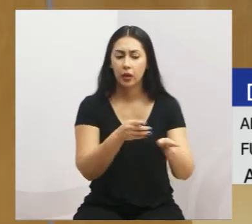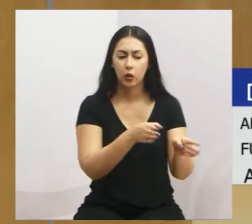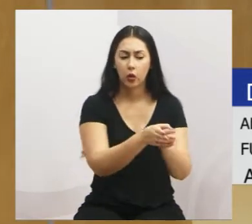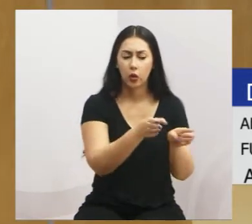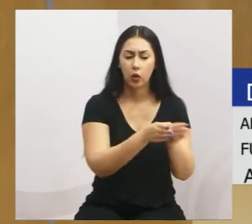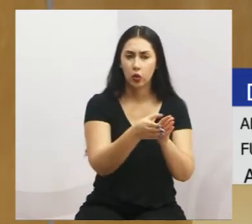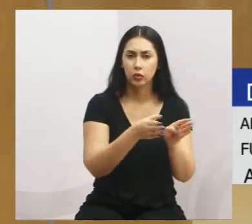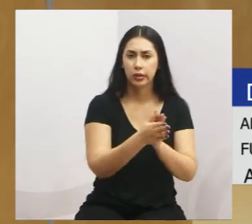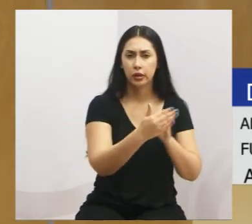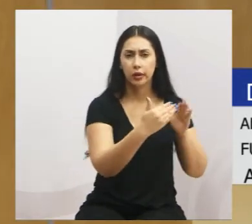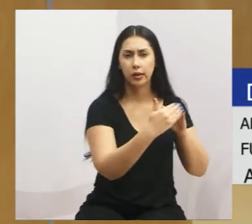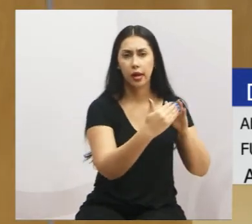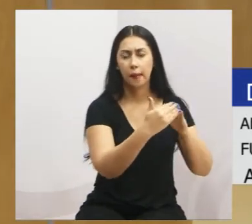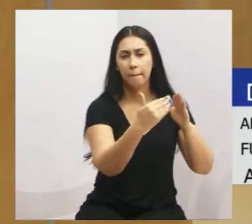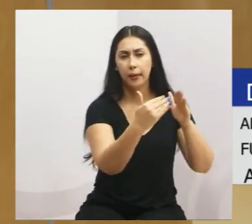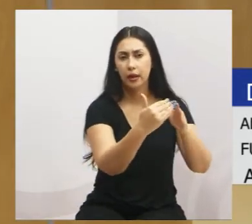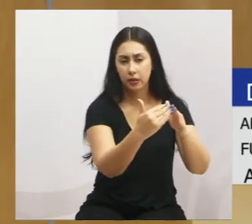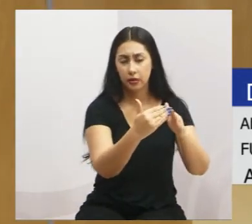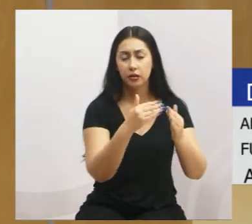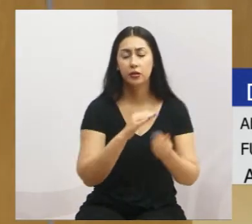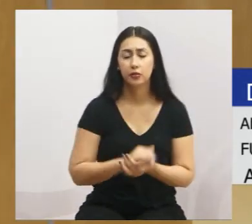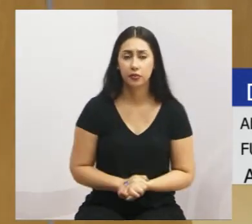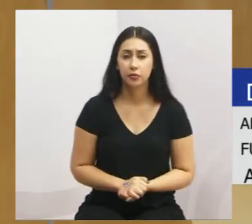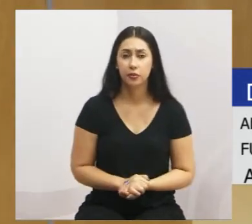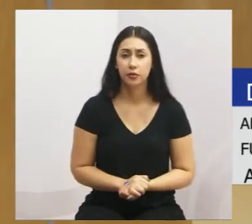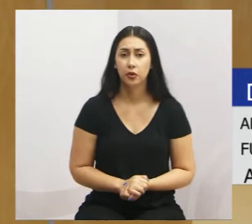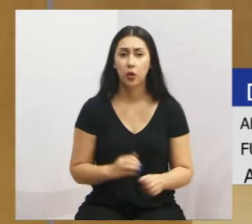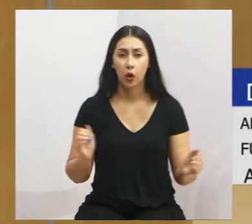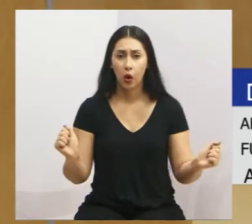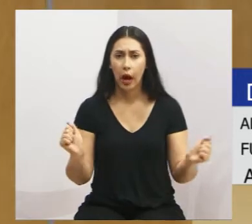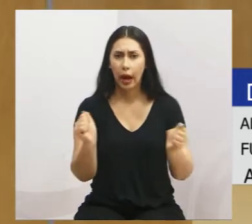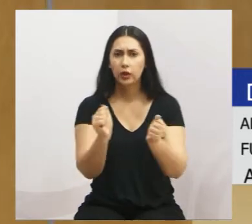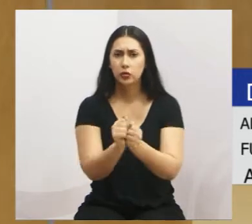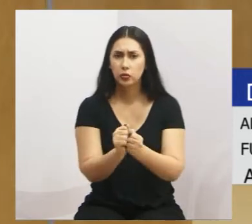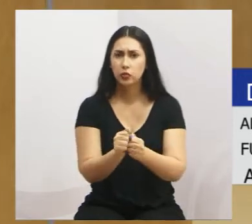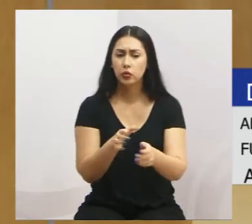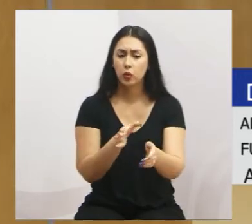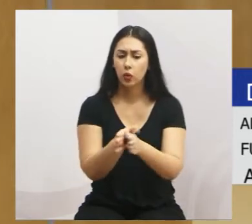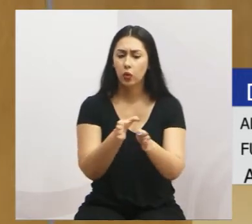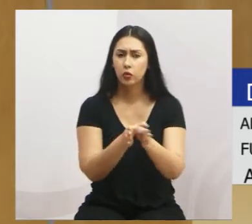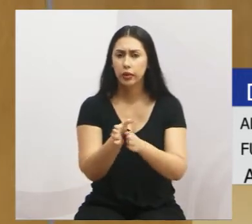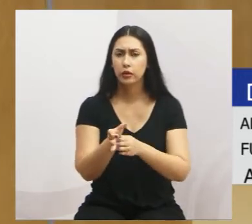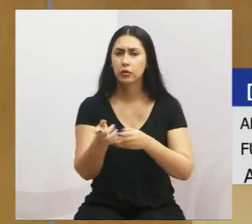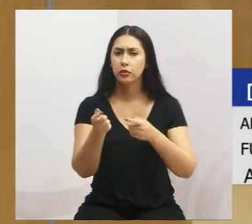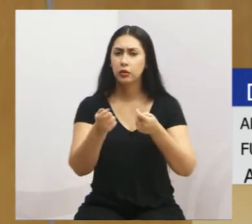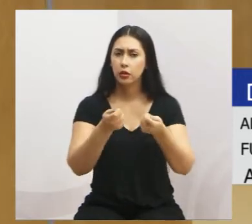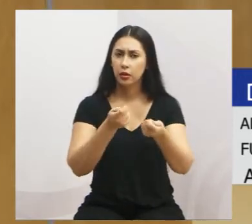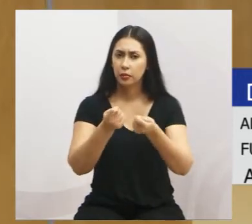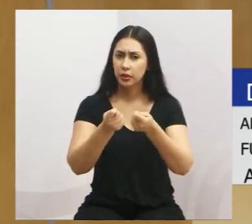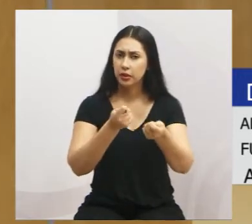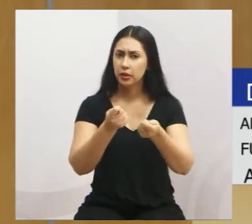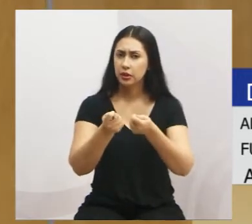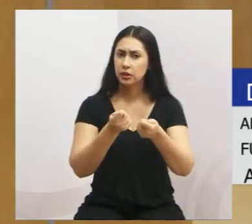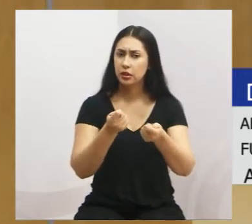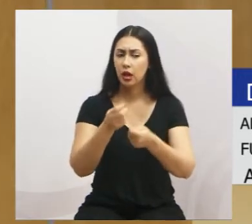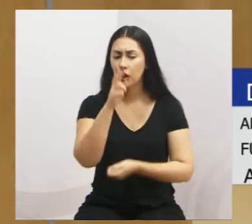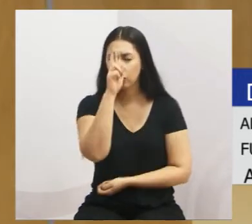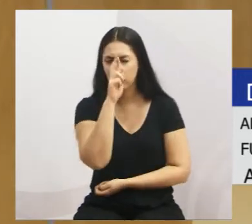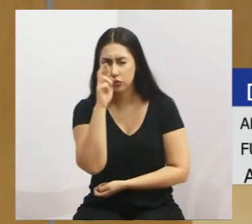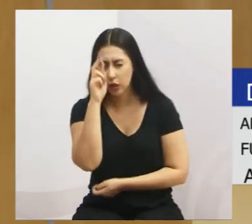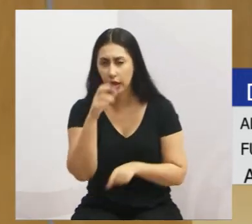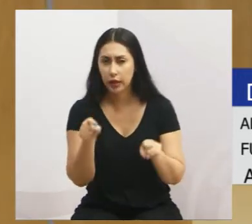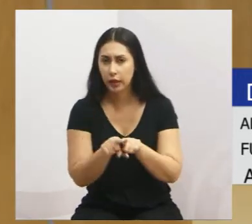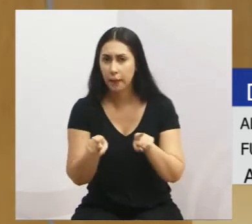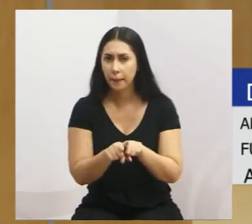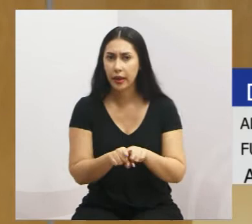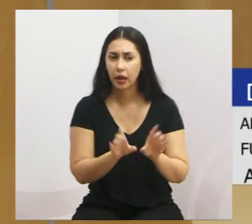de Habitação de Interesse Social, por meio do Conselho de Administração, do Conselho Fiscal e da Comissão Especial